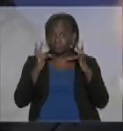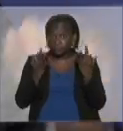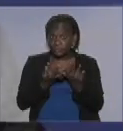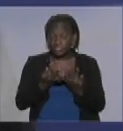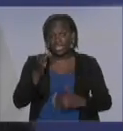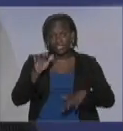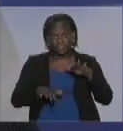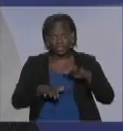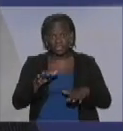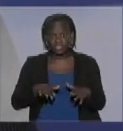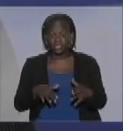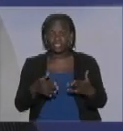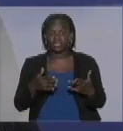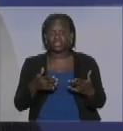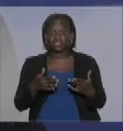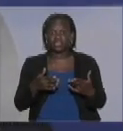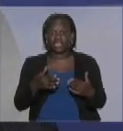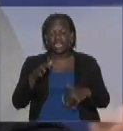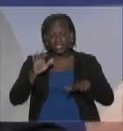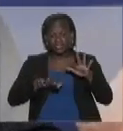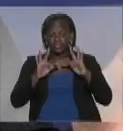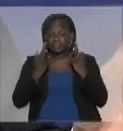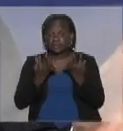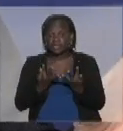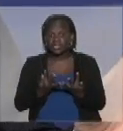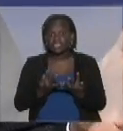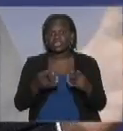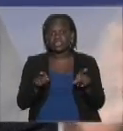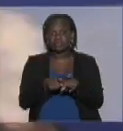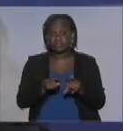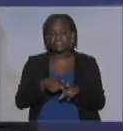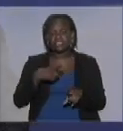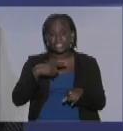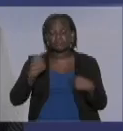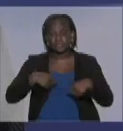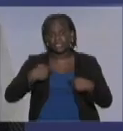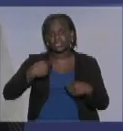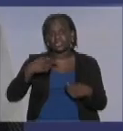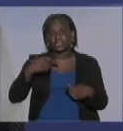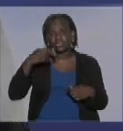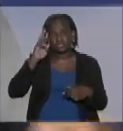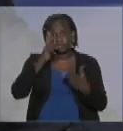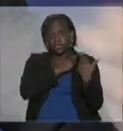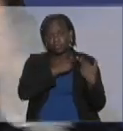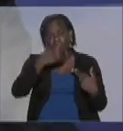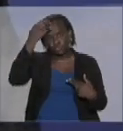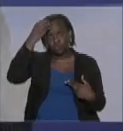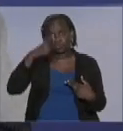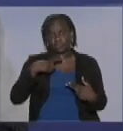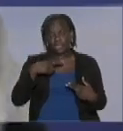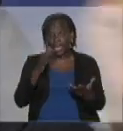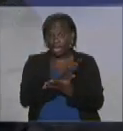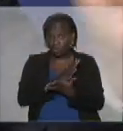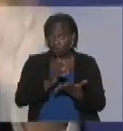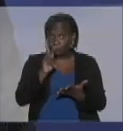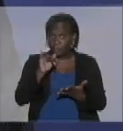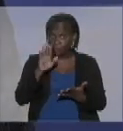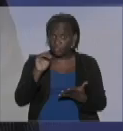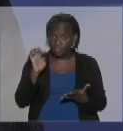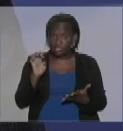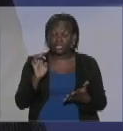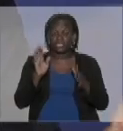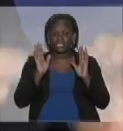isso que a família, às vezes, a família também tem a sua parcela de culpa. Porque, por exemplo, tem